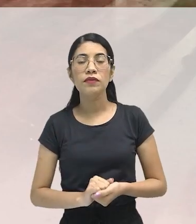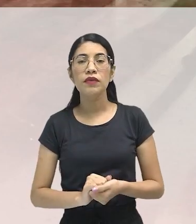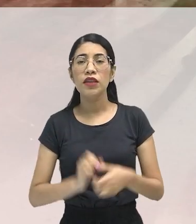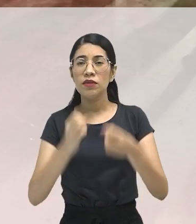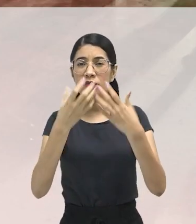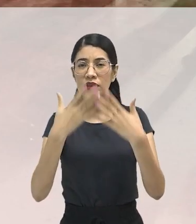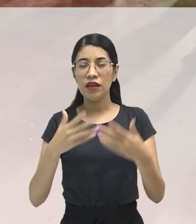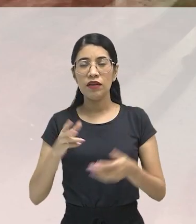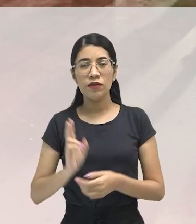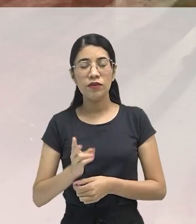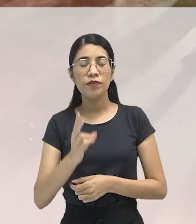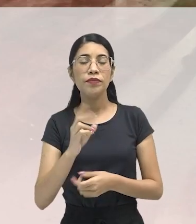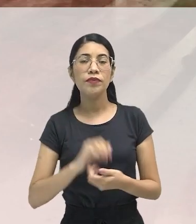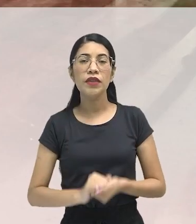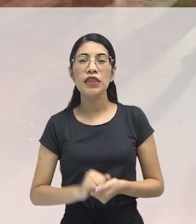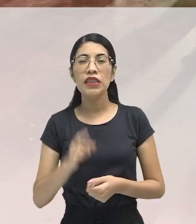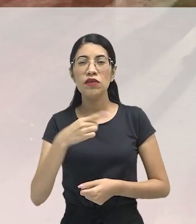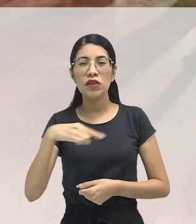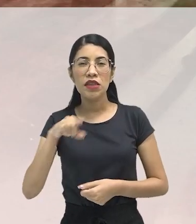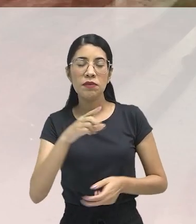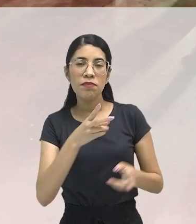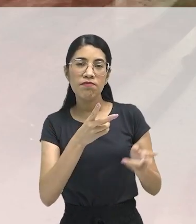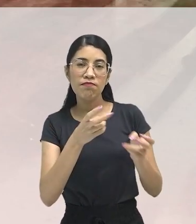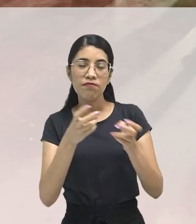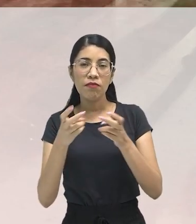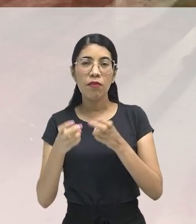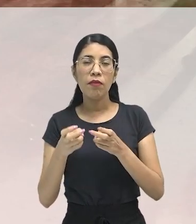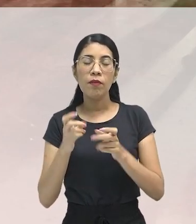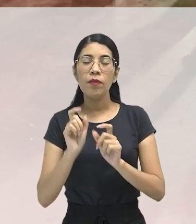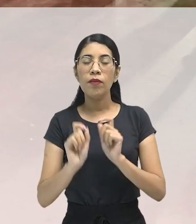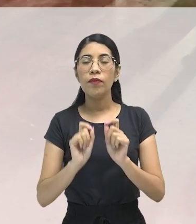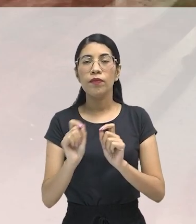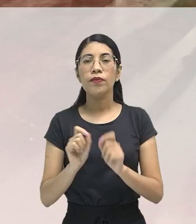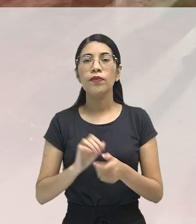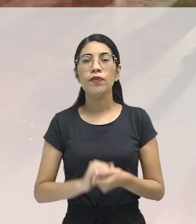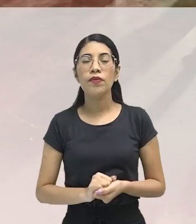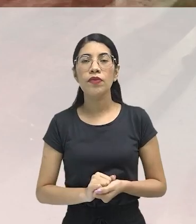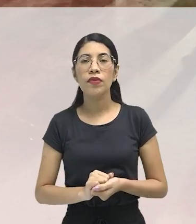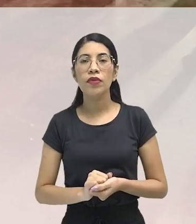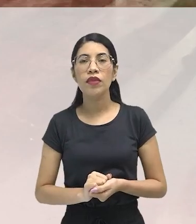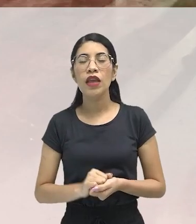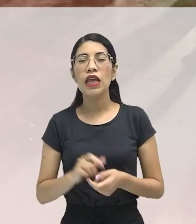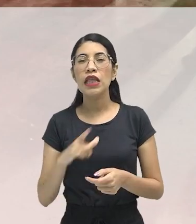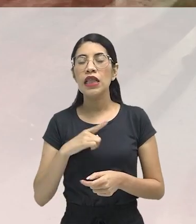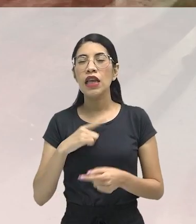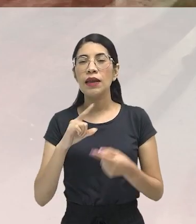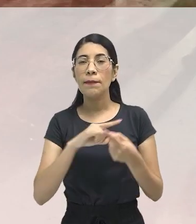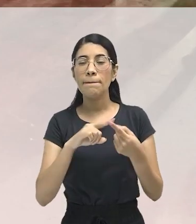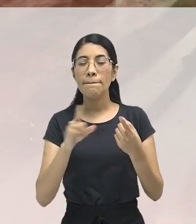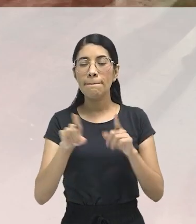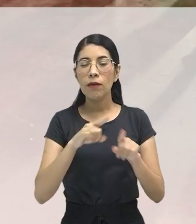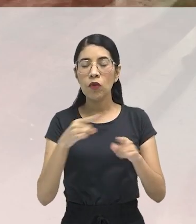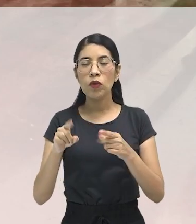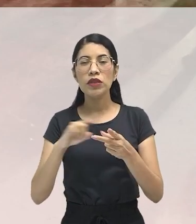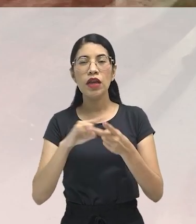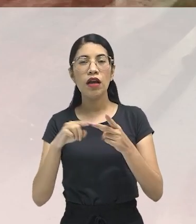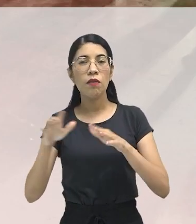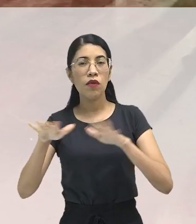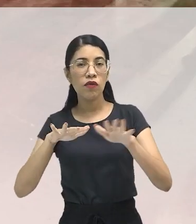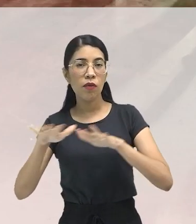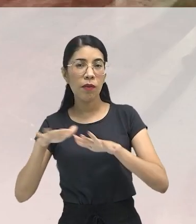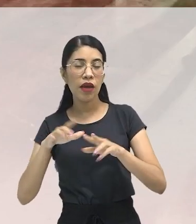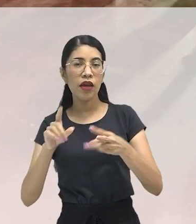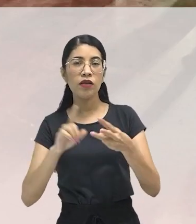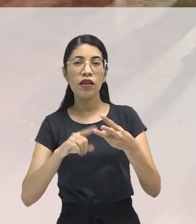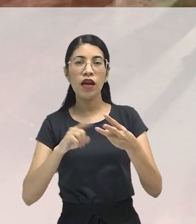de capoeira, se vocês observarem, né, nós temos ali música,